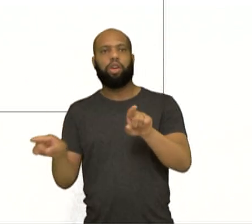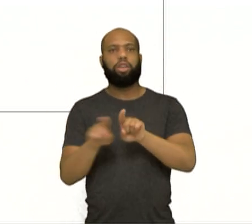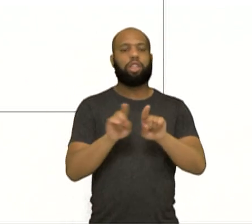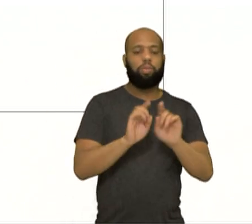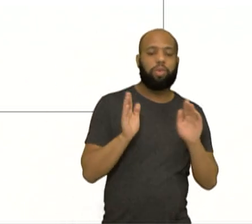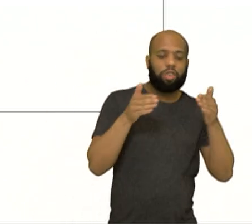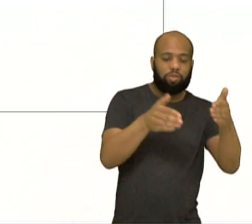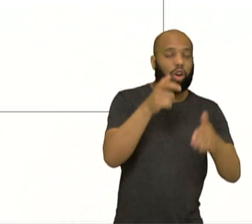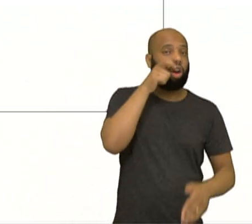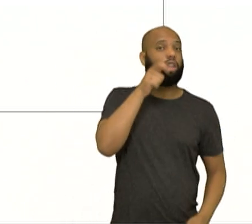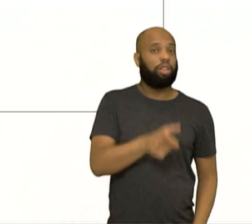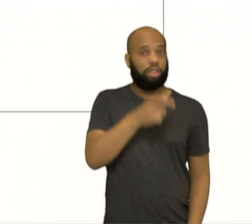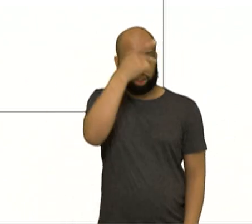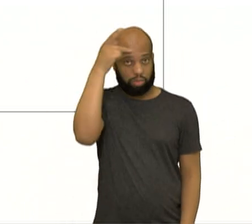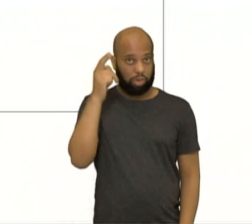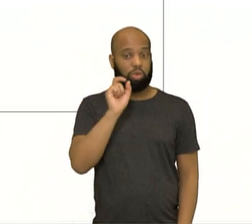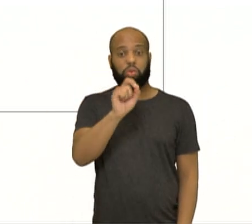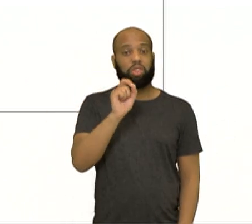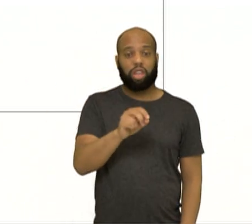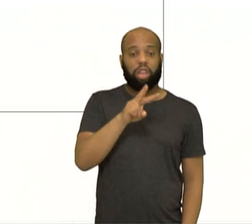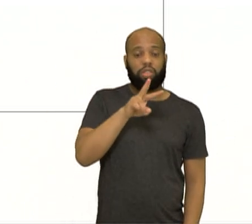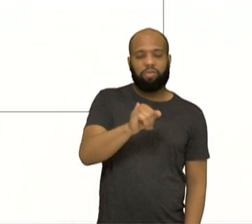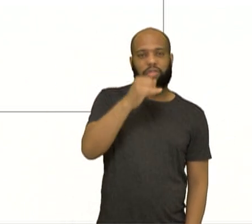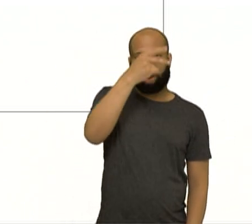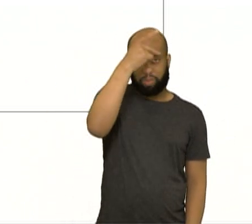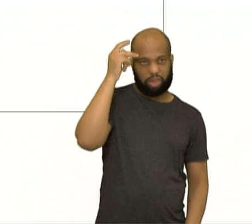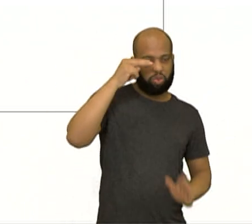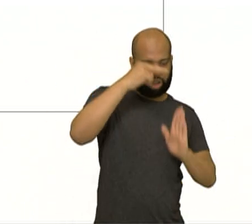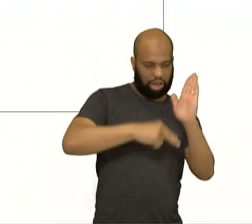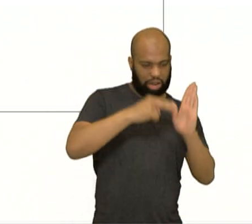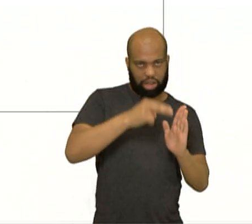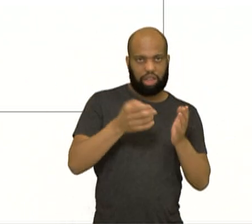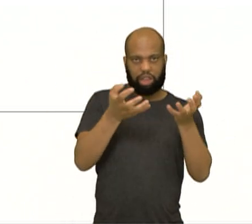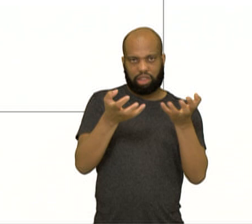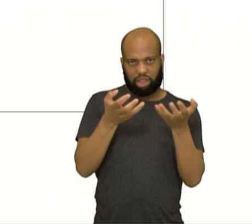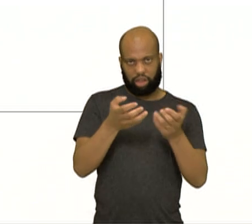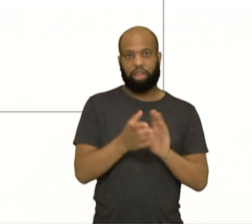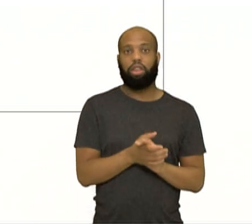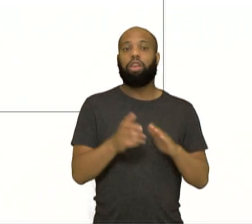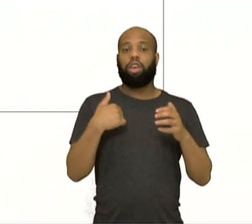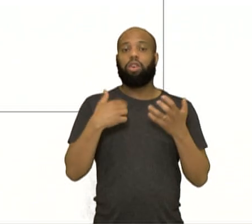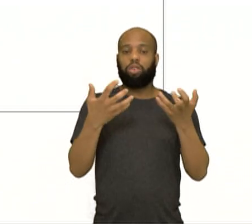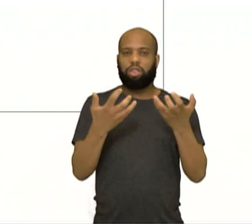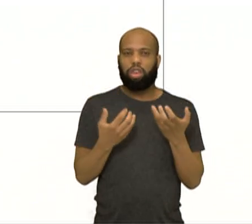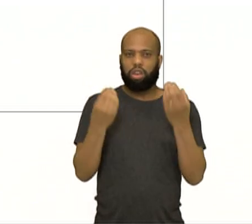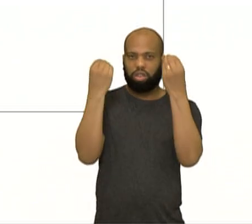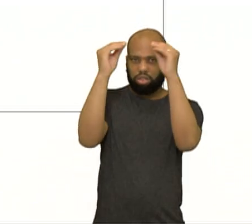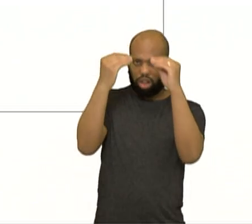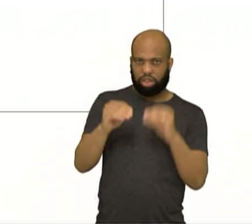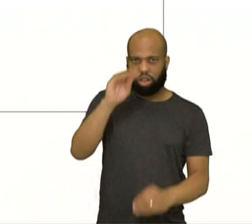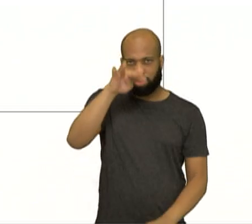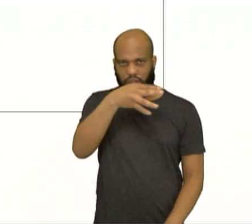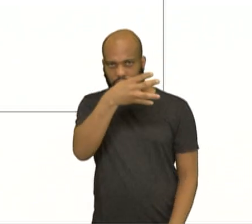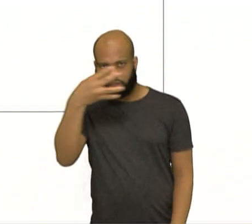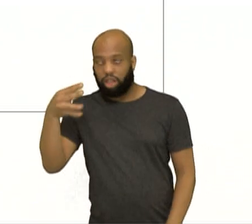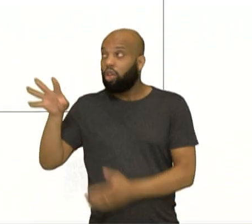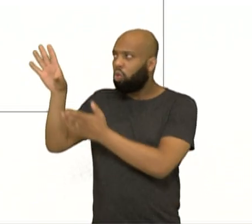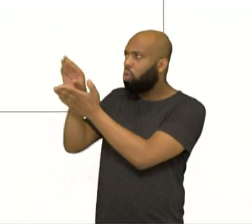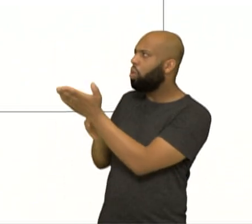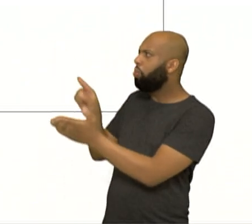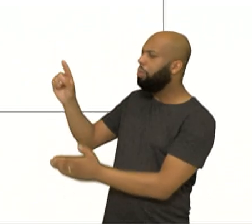no interesse de quem que é, do público leitor, de quem busca, enfim. Eu quero que você faça a tabelinha, copie